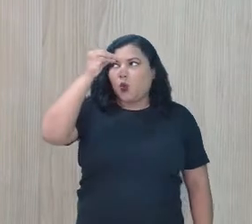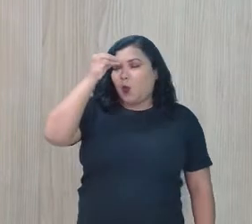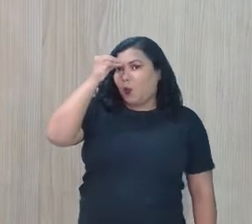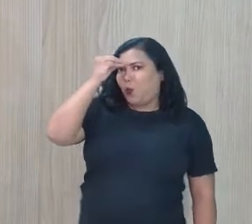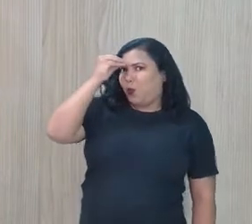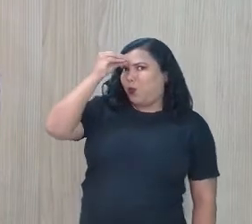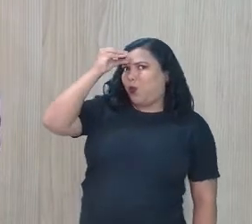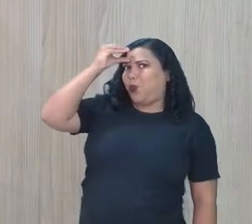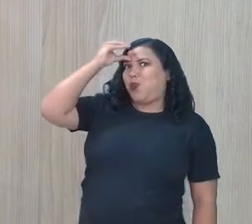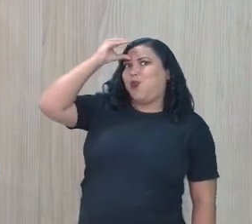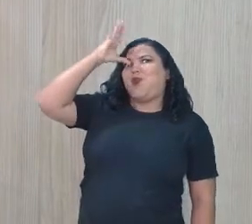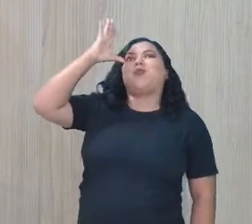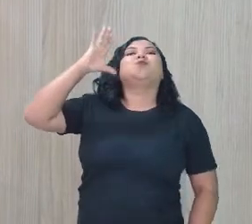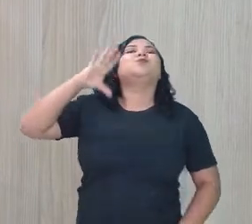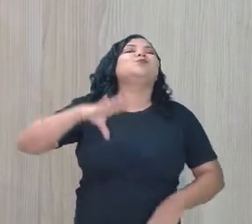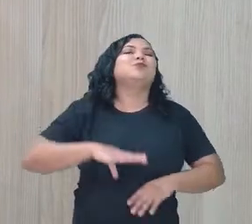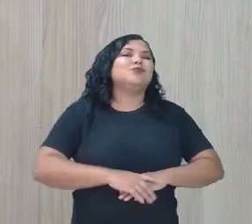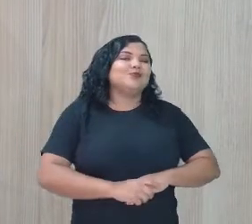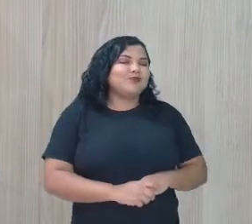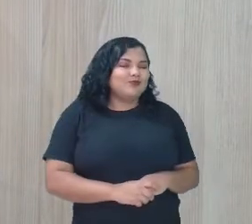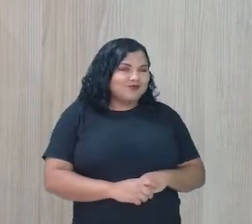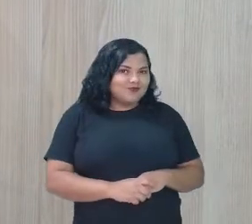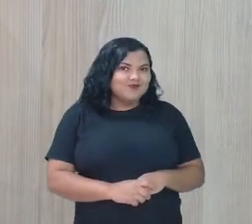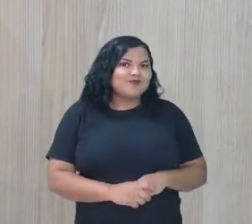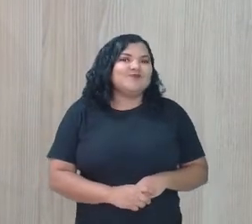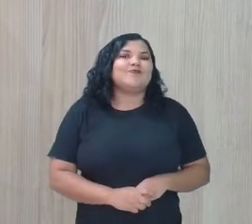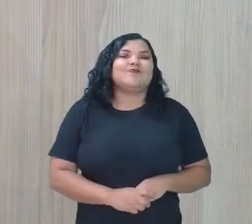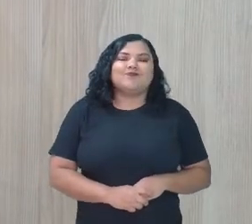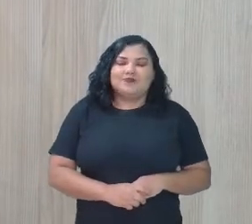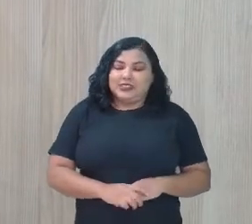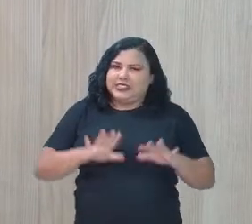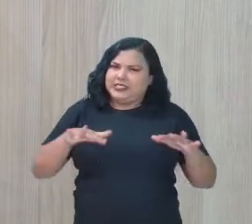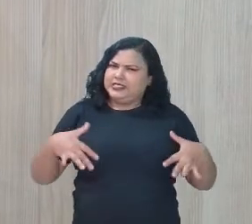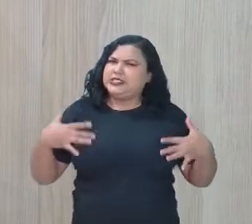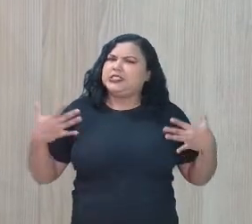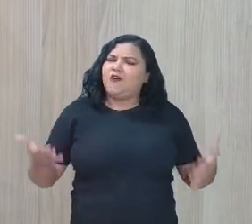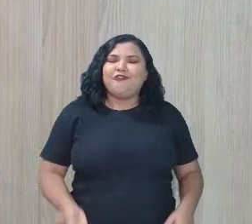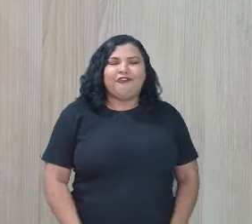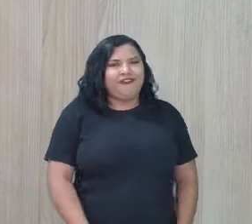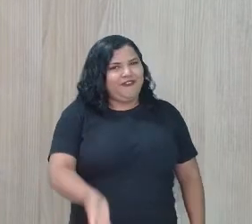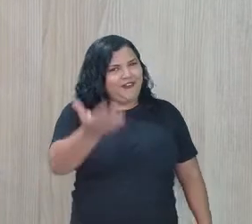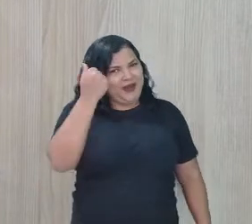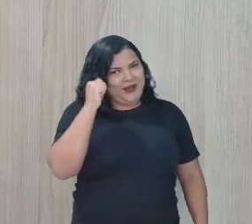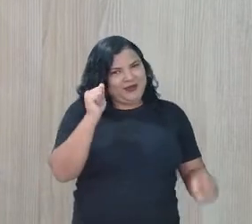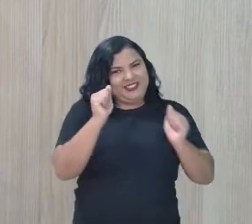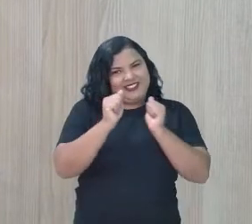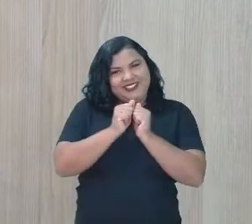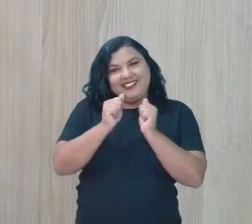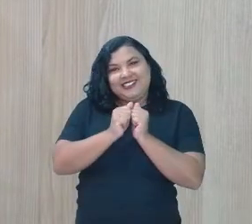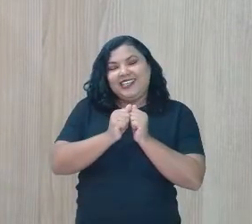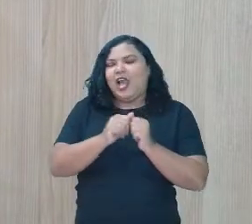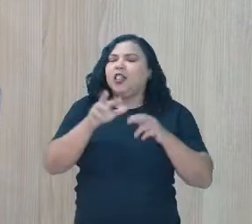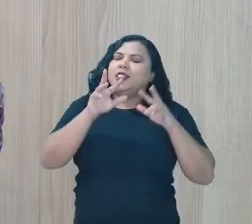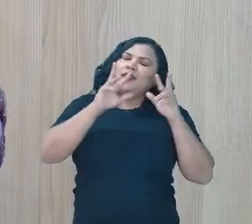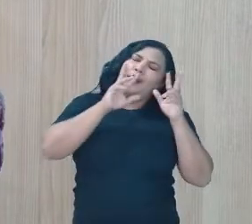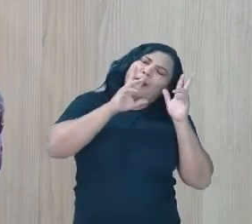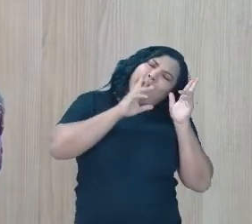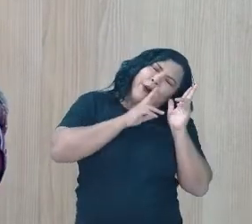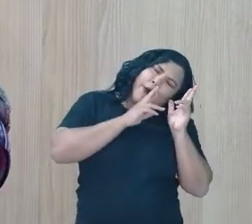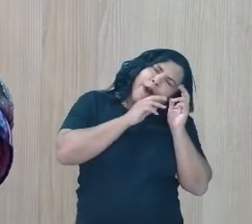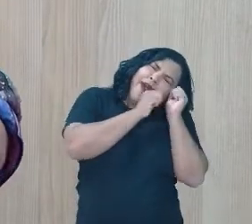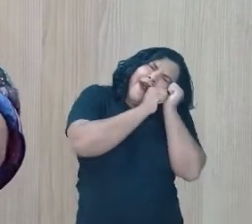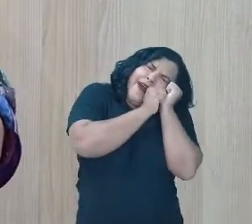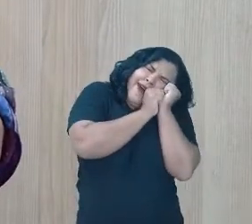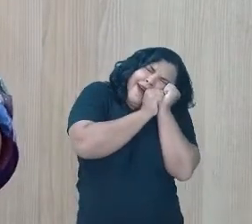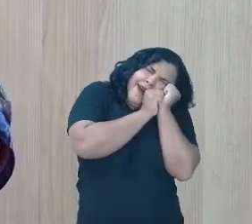é, a possibilidade de aprendizado, ok? Então, vem com a gente, não vai dormir,